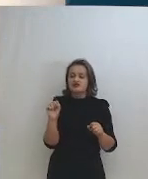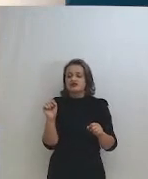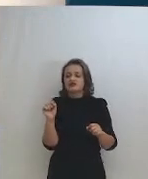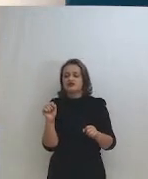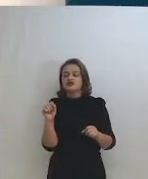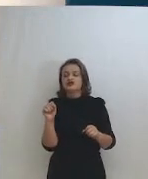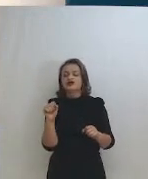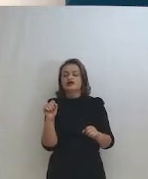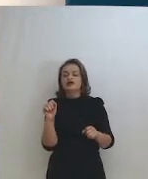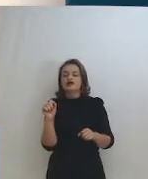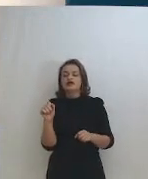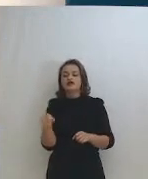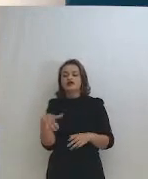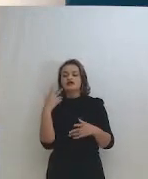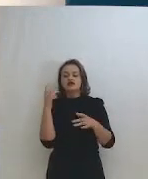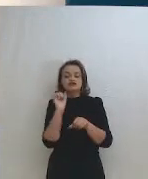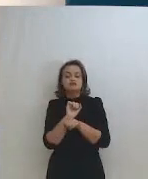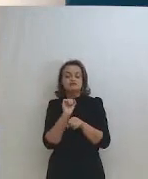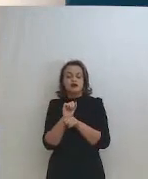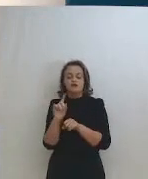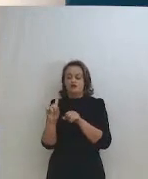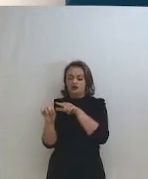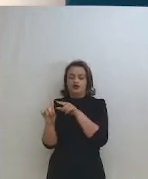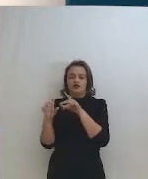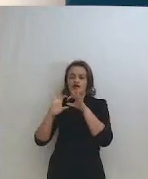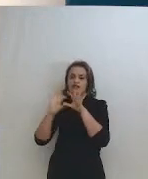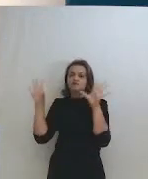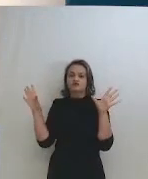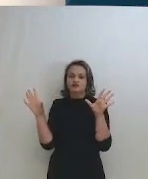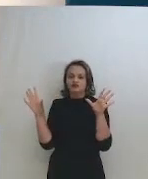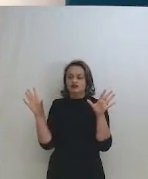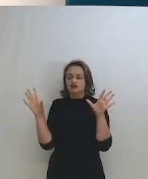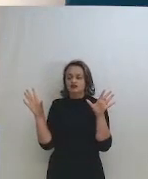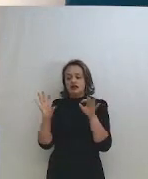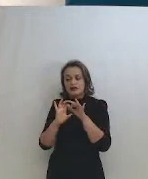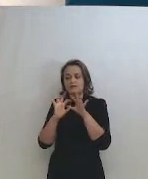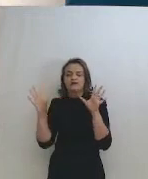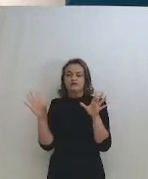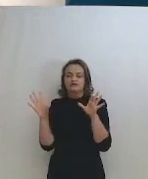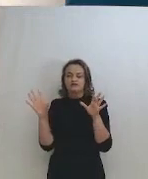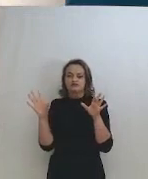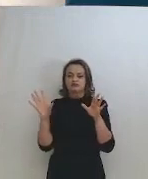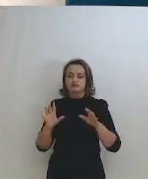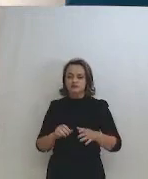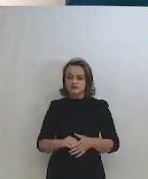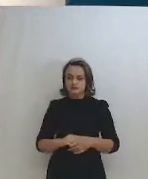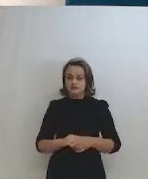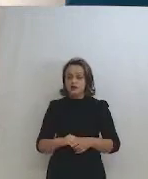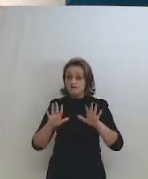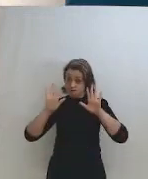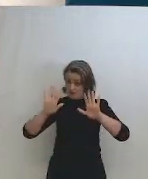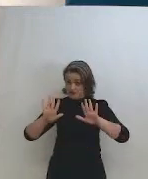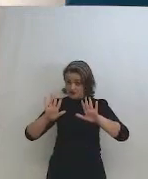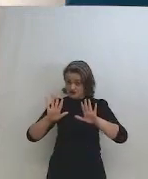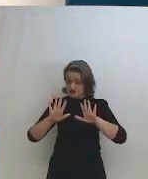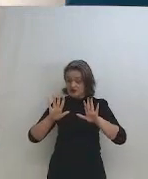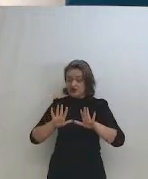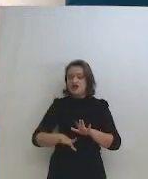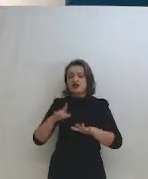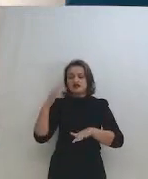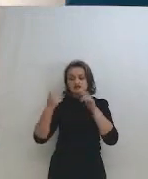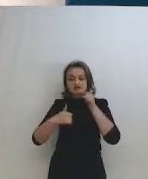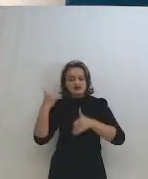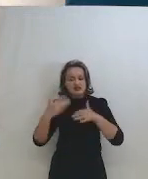espera é a absolvição. O que se espera é a absolvição. Mas Esta declaração, não só de uma, mas de